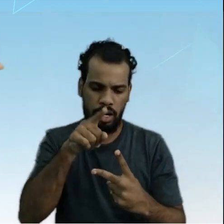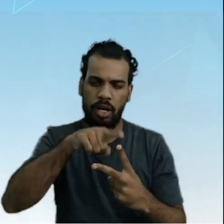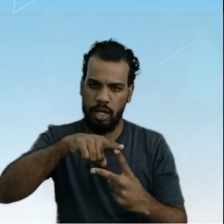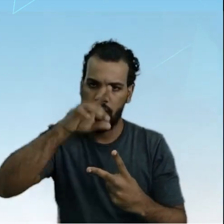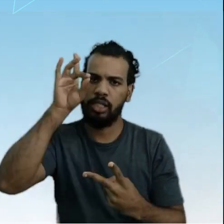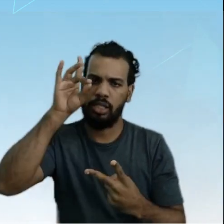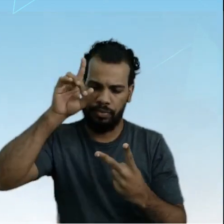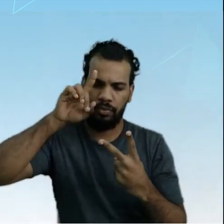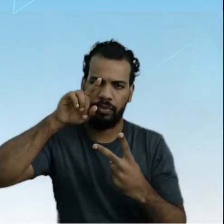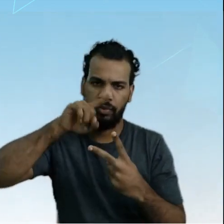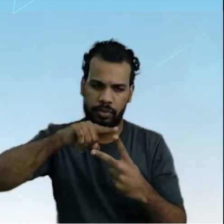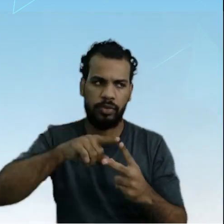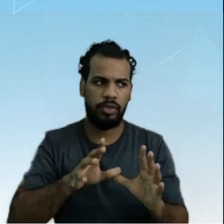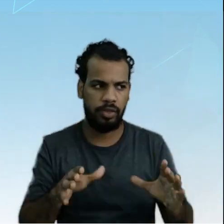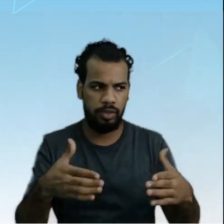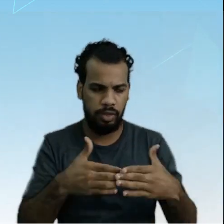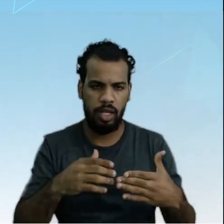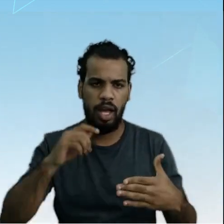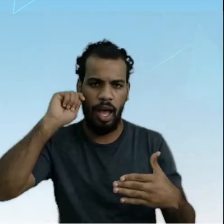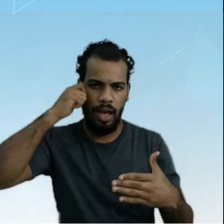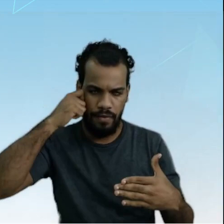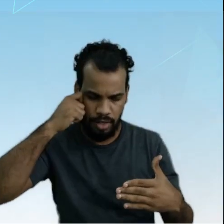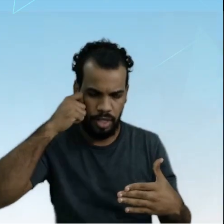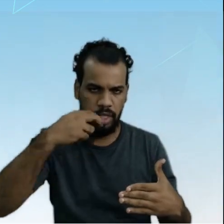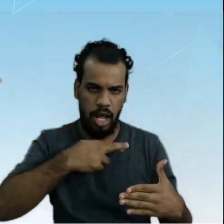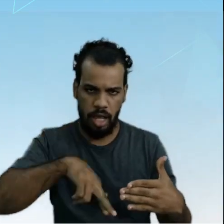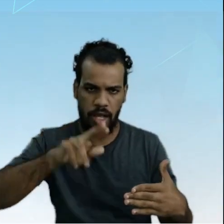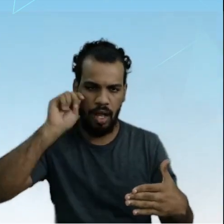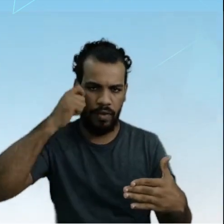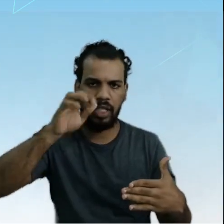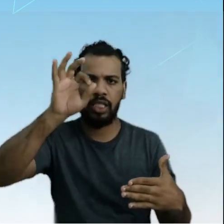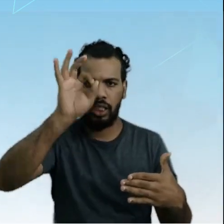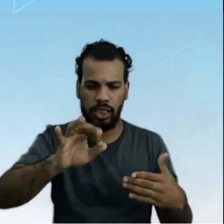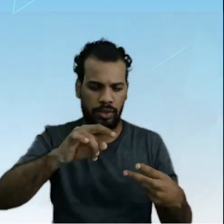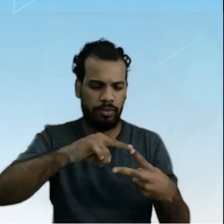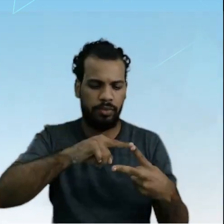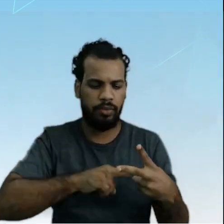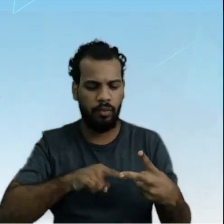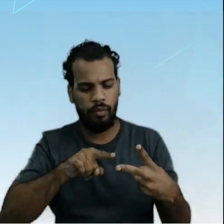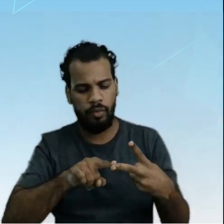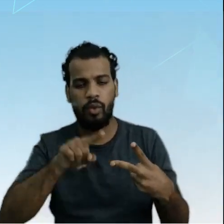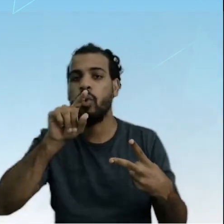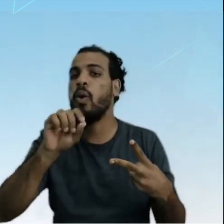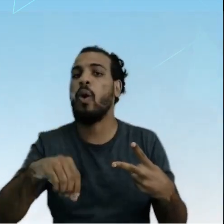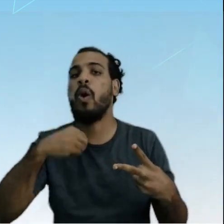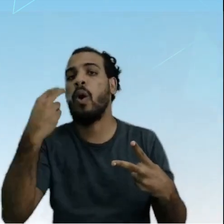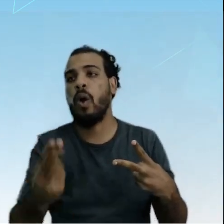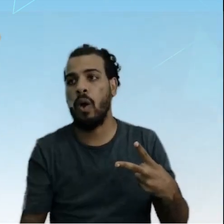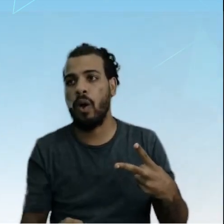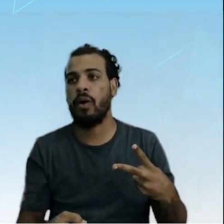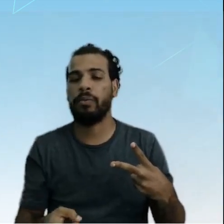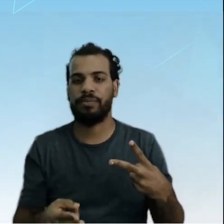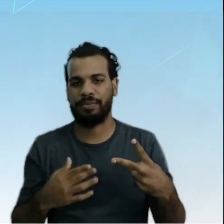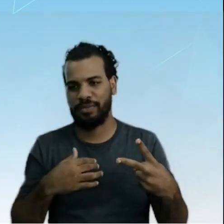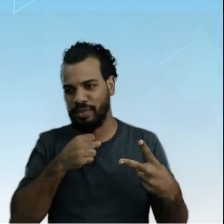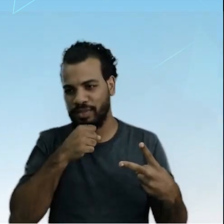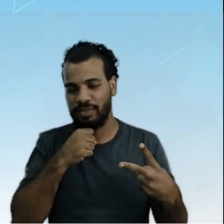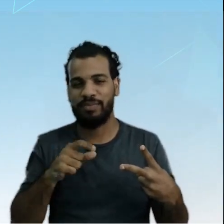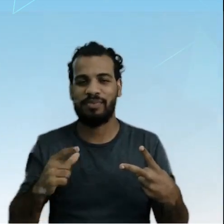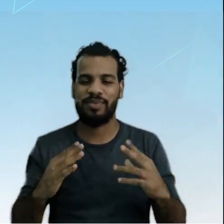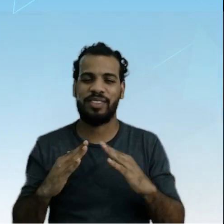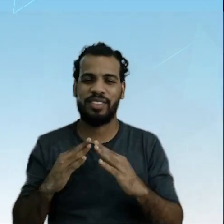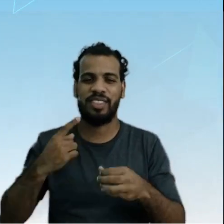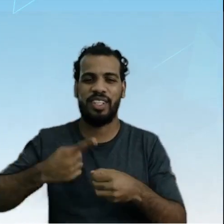para as matrizes africana. de religiões de matrizes africanas, ou o terreiro, como minha avó, que é do